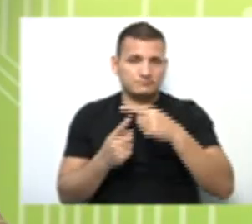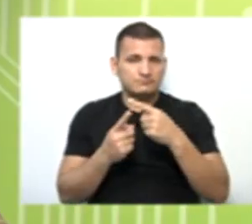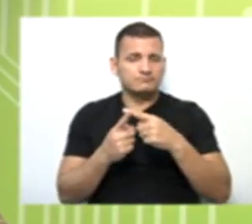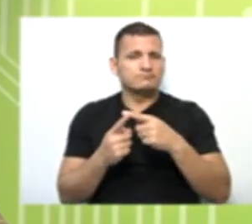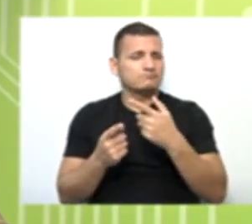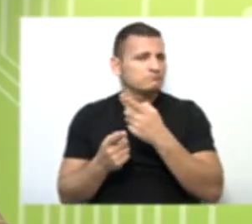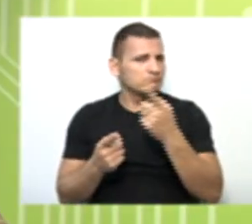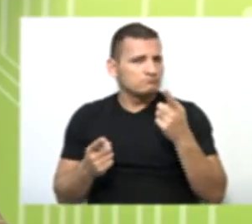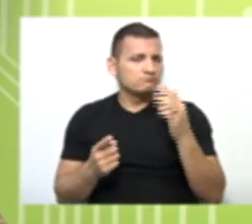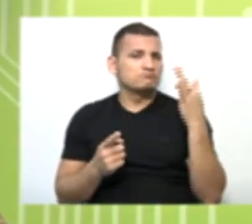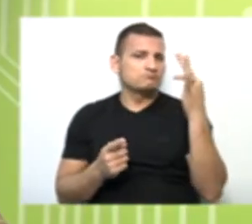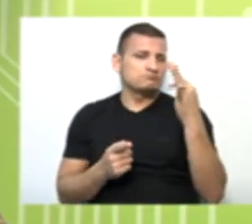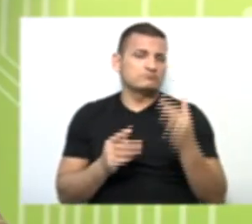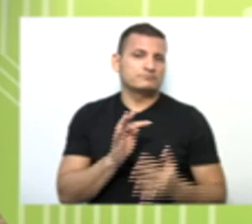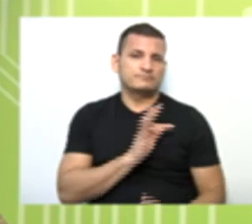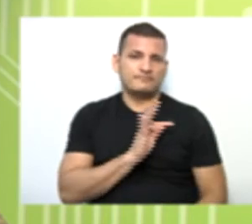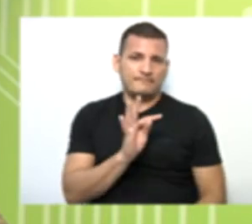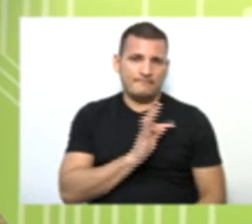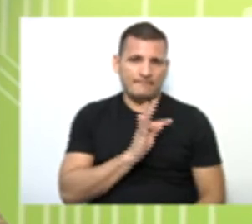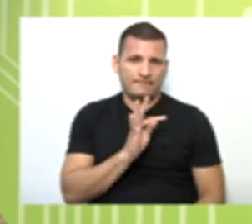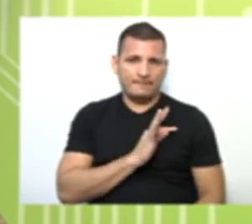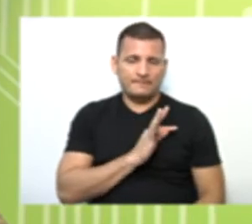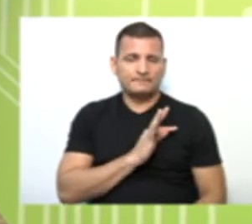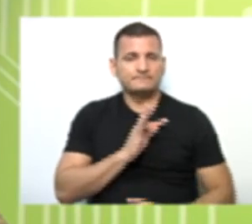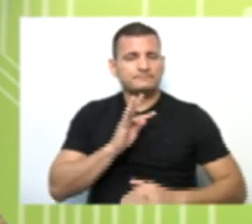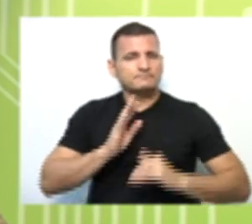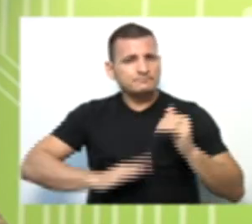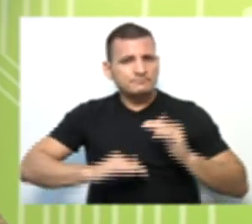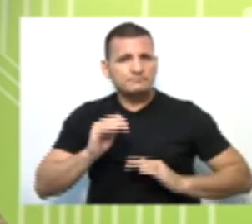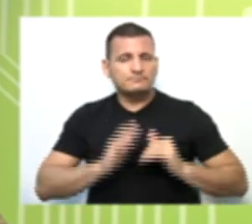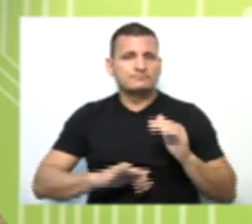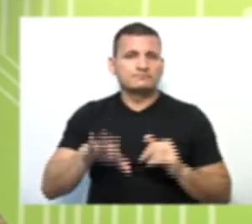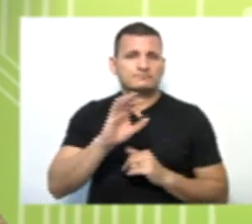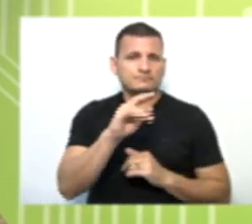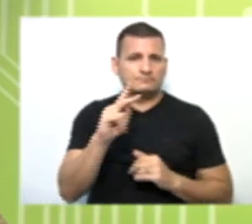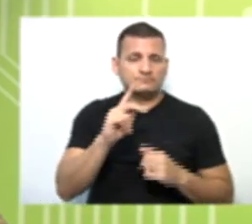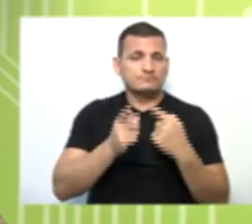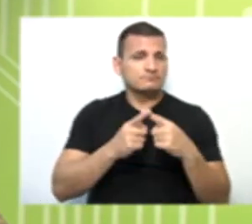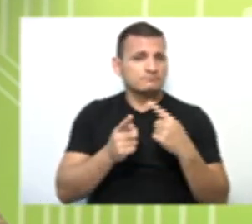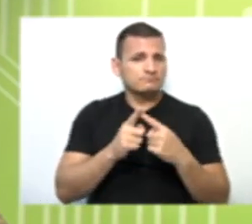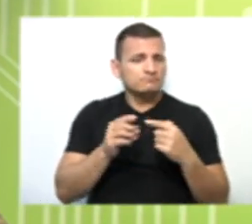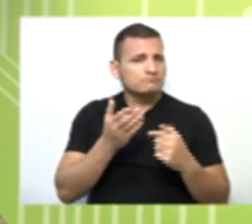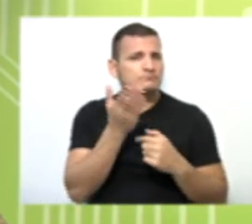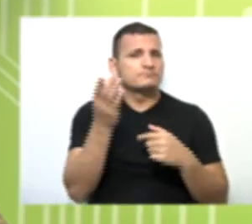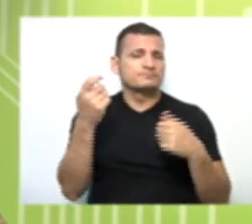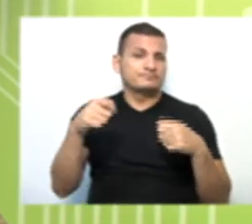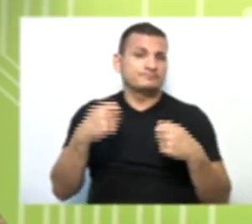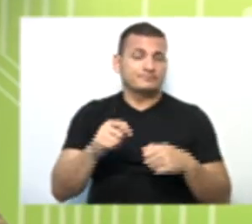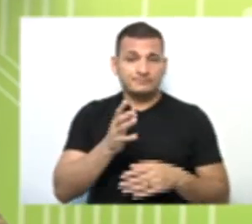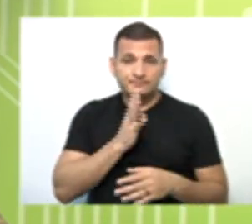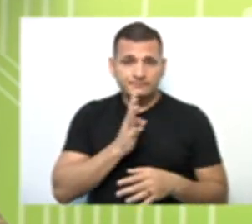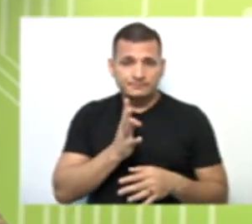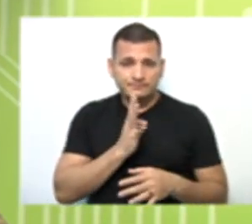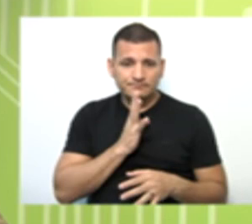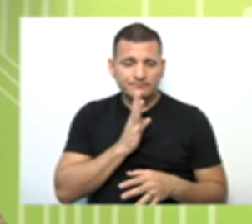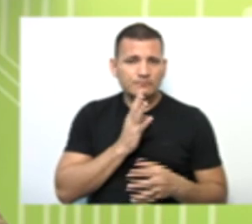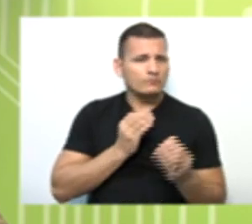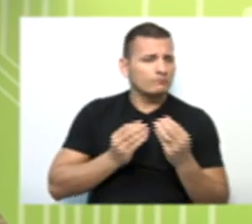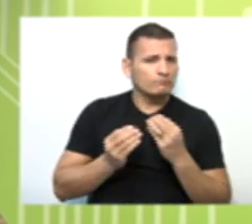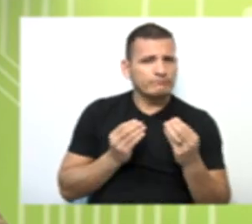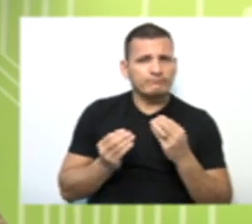serão técnicos em cooperativismo, porque vocês precisam conhecer como é feita